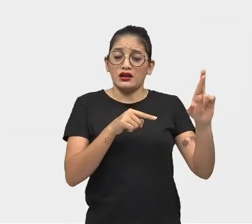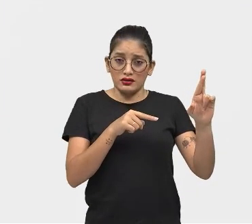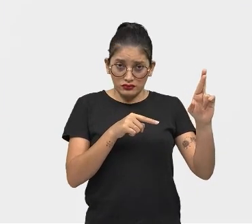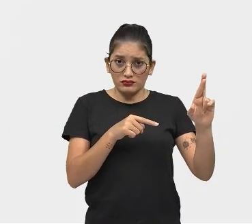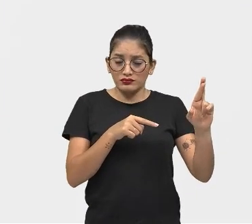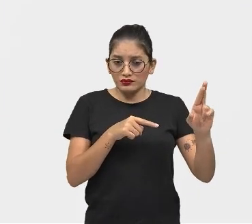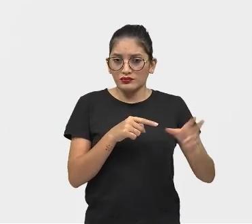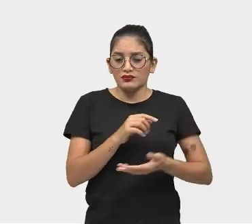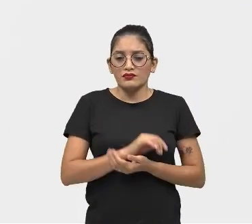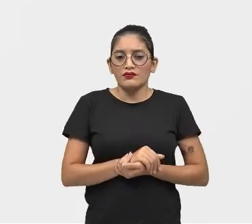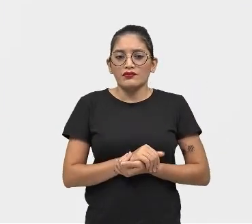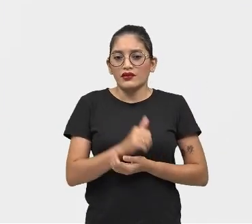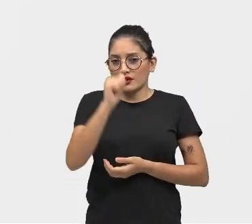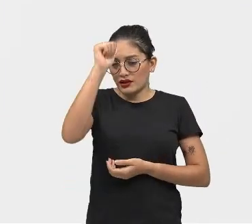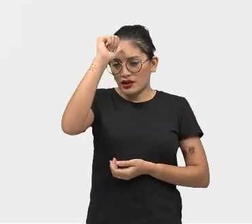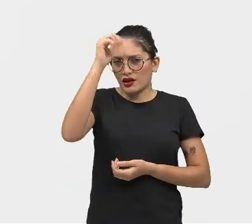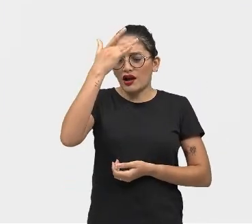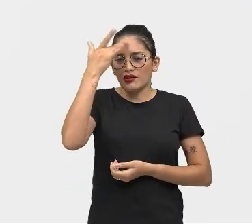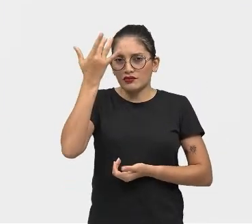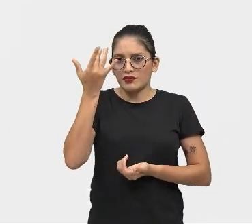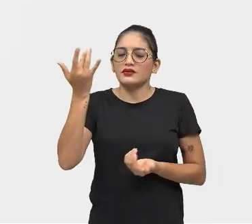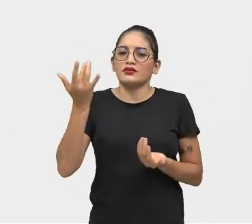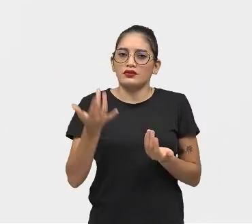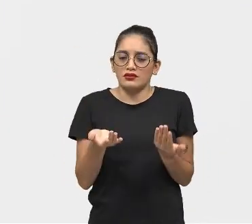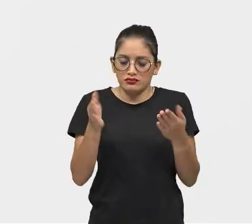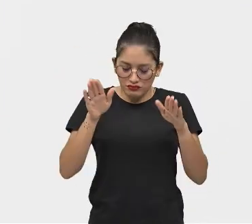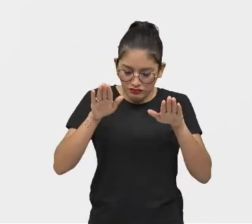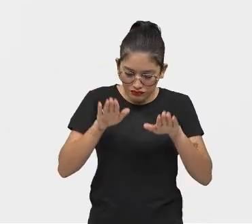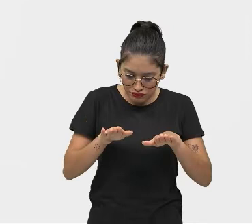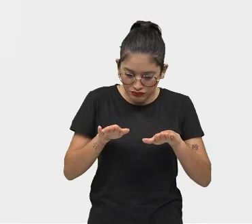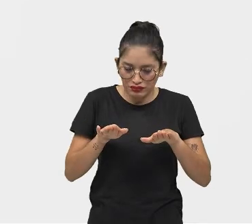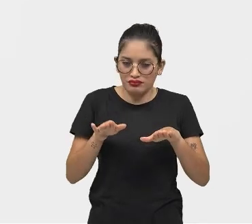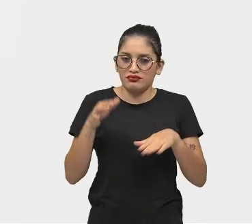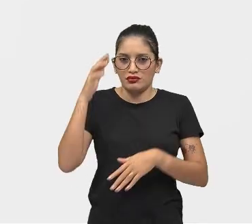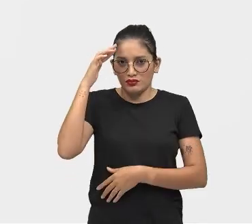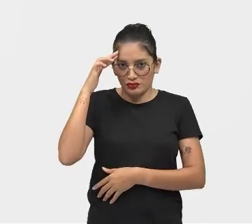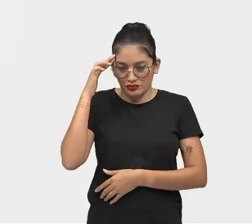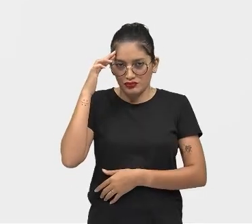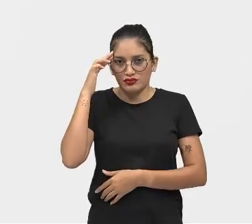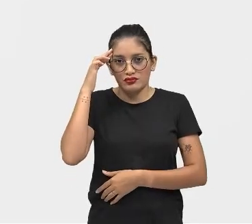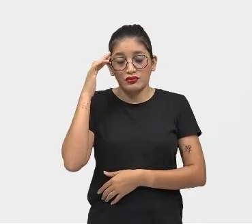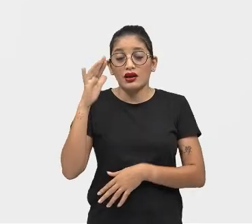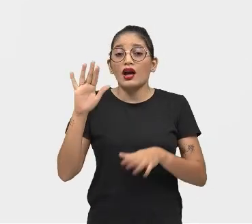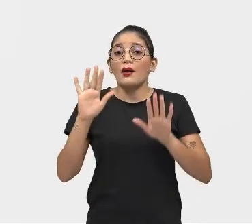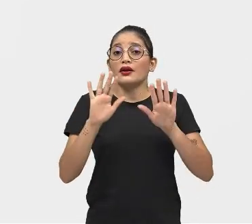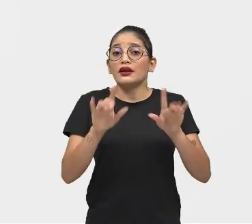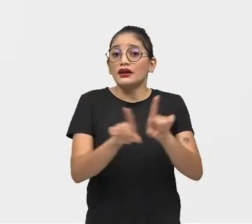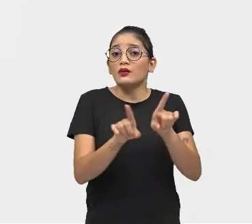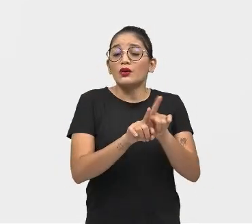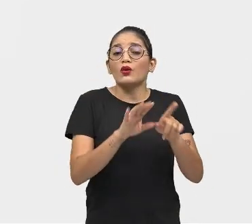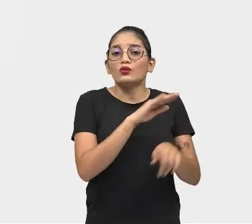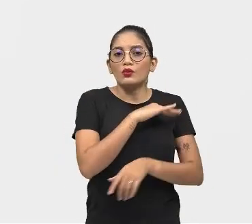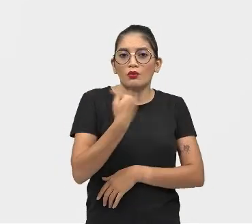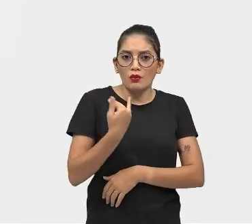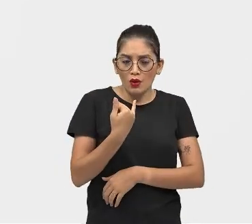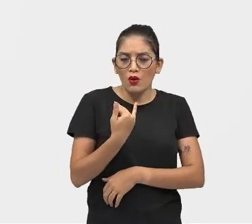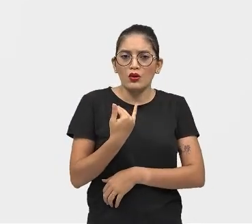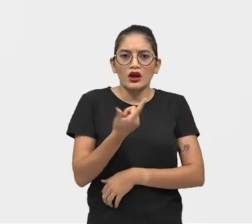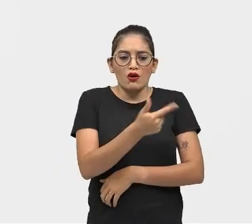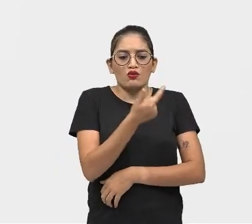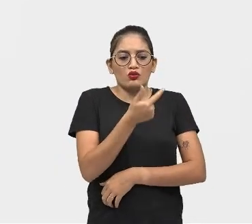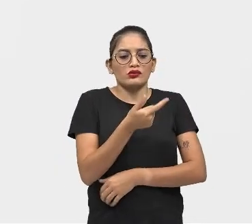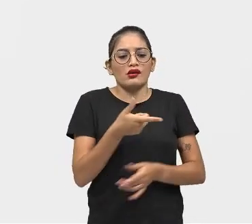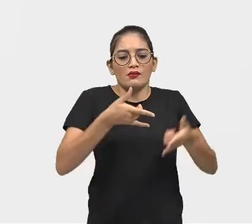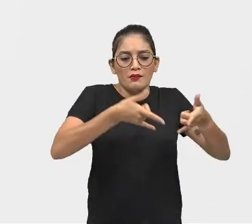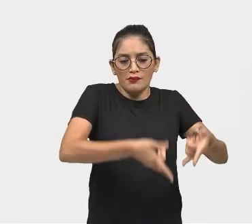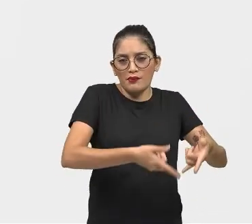as pessoas fazem meditação. E também, quando morre uma pessoa, na Índia não há